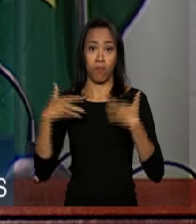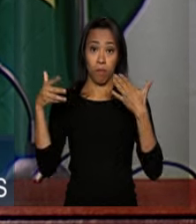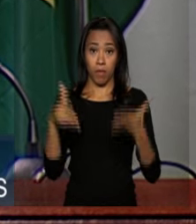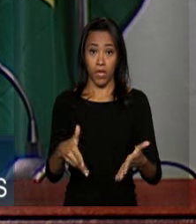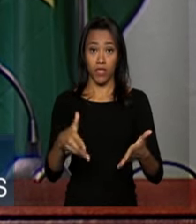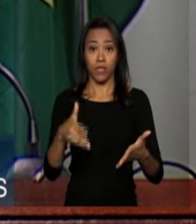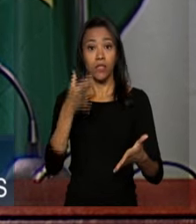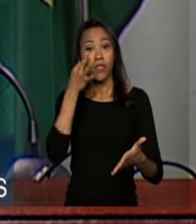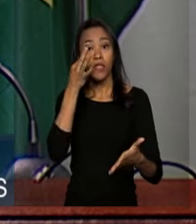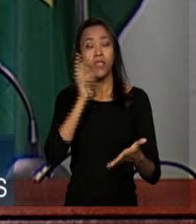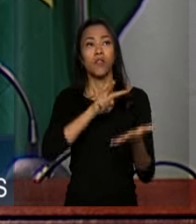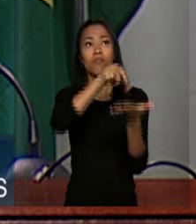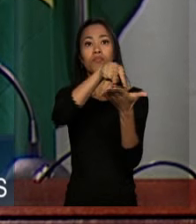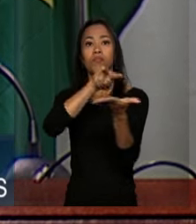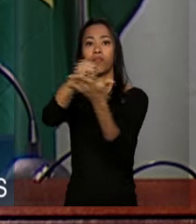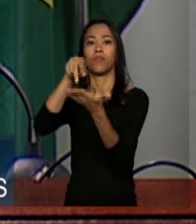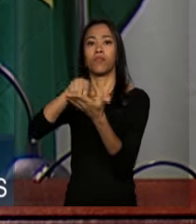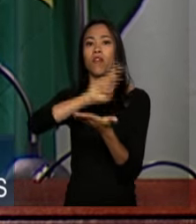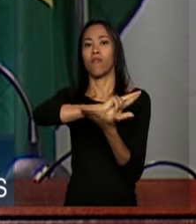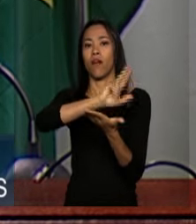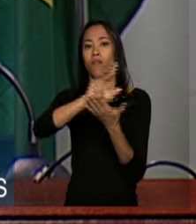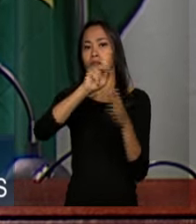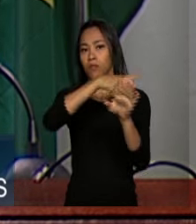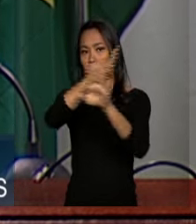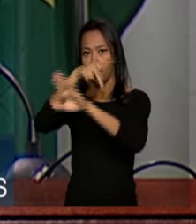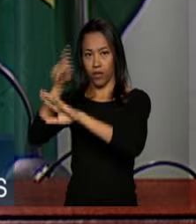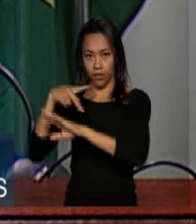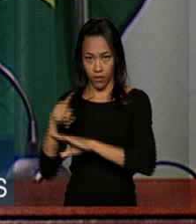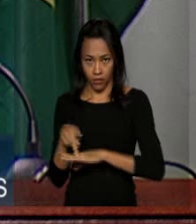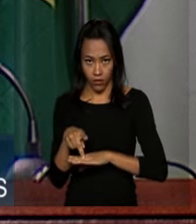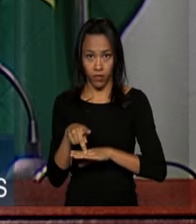mundo. São 7 décadas